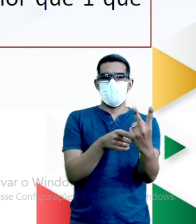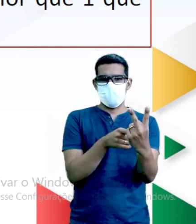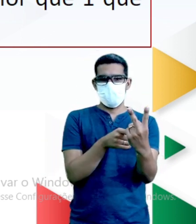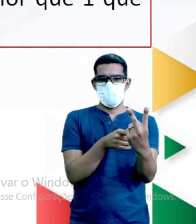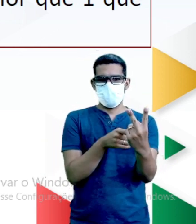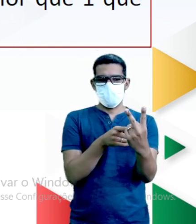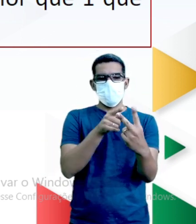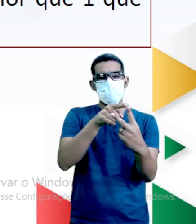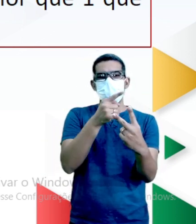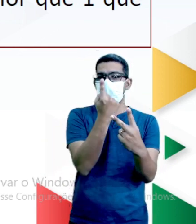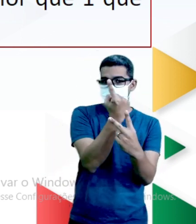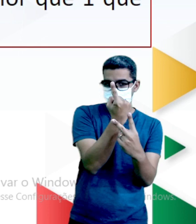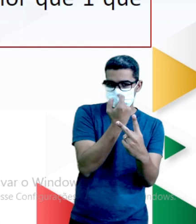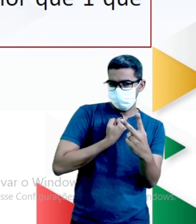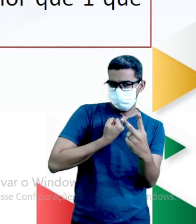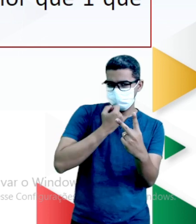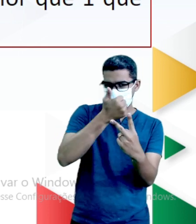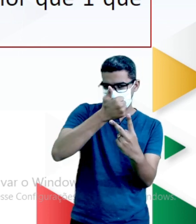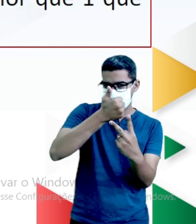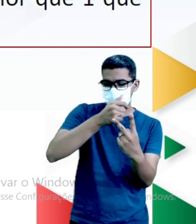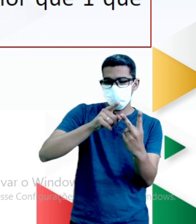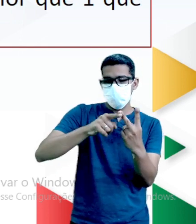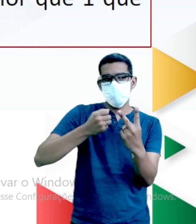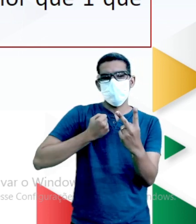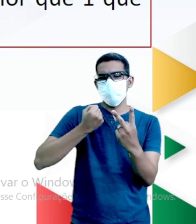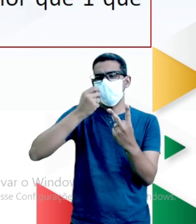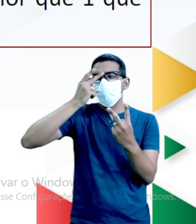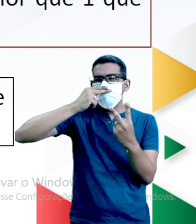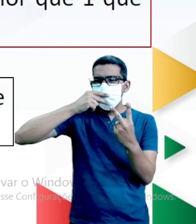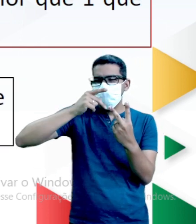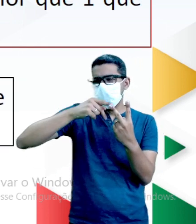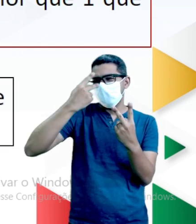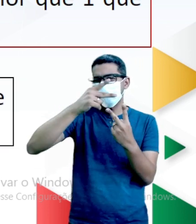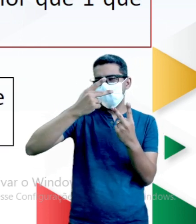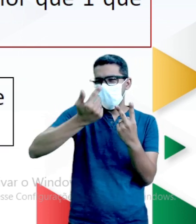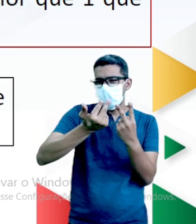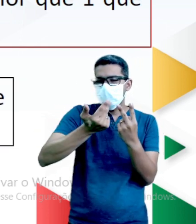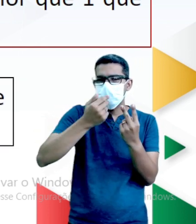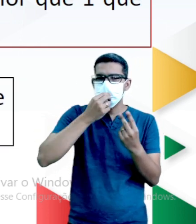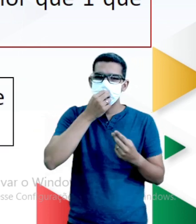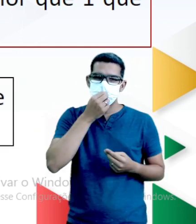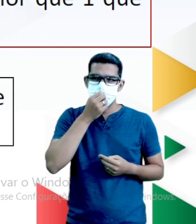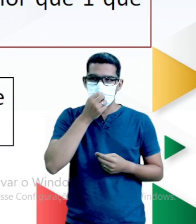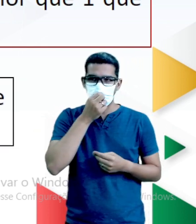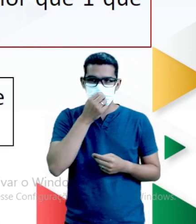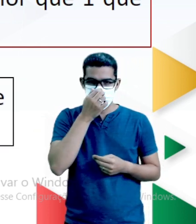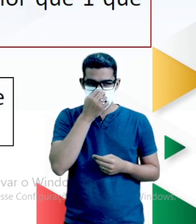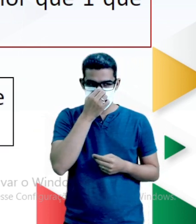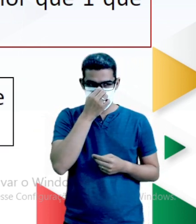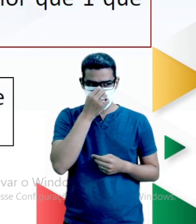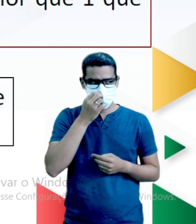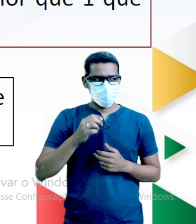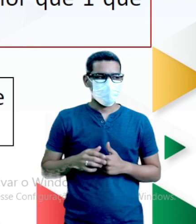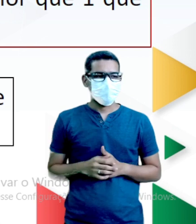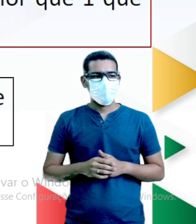ele mesmo, que eu já falei para vocês, fazendo uma relação com a família de vocês, tá? Bom, quando esse número natural é maior que 1,